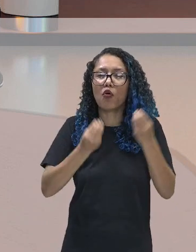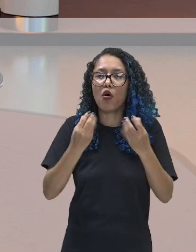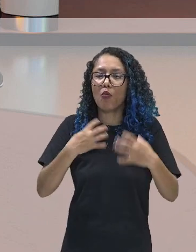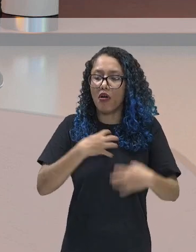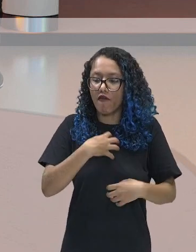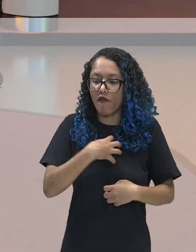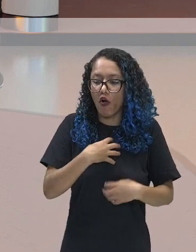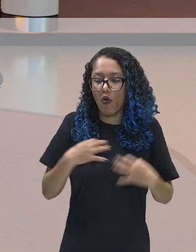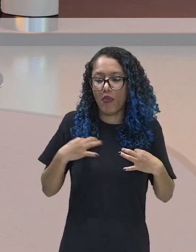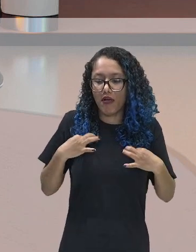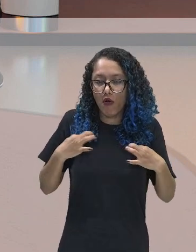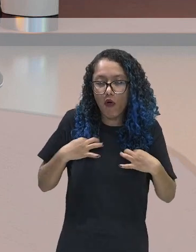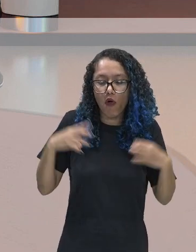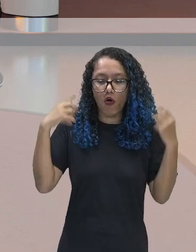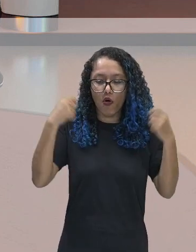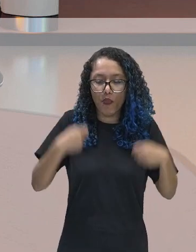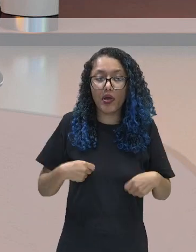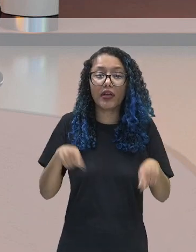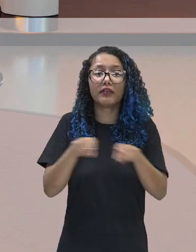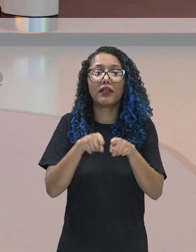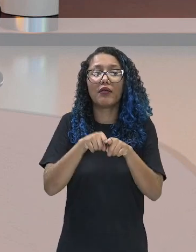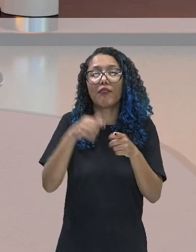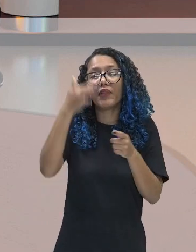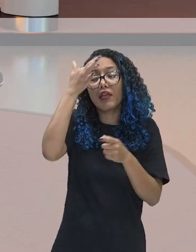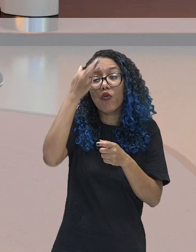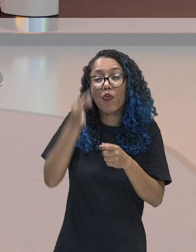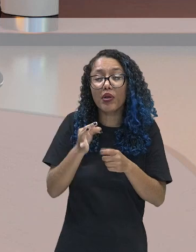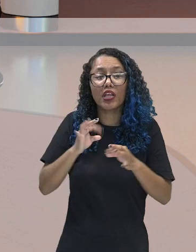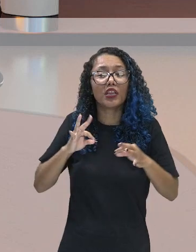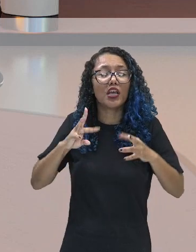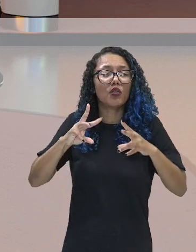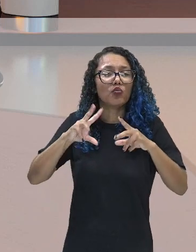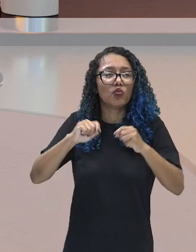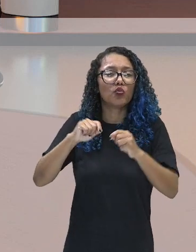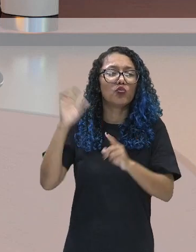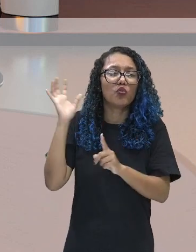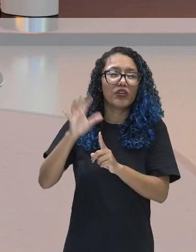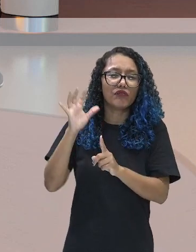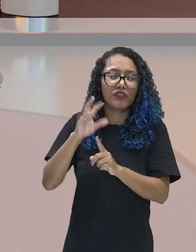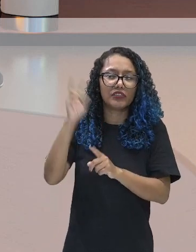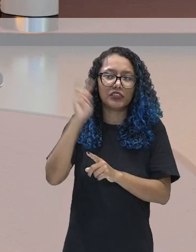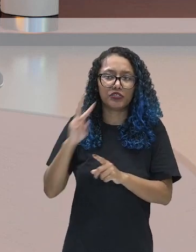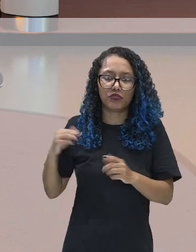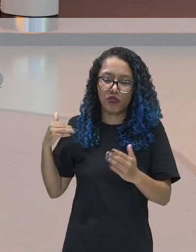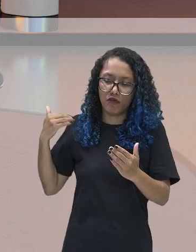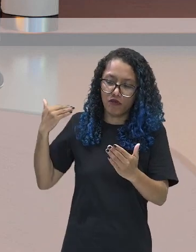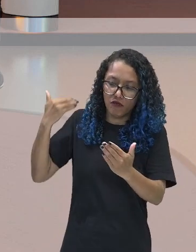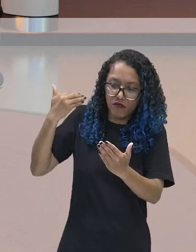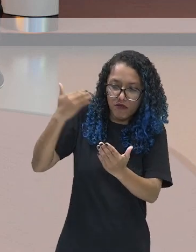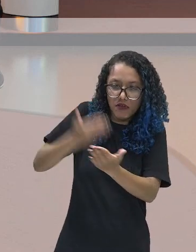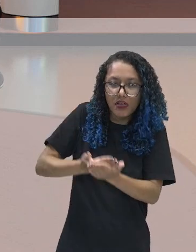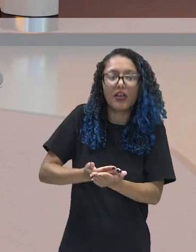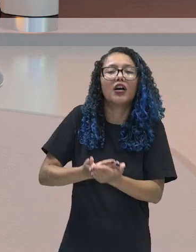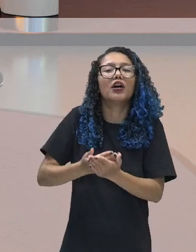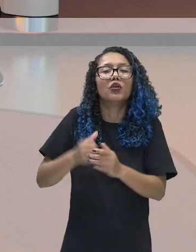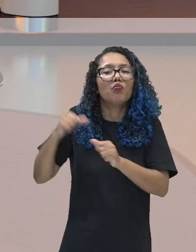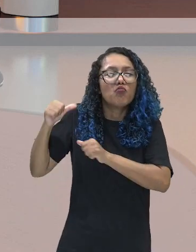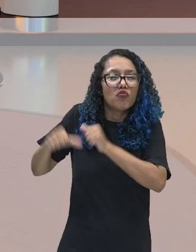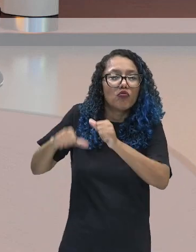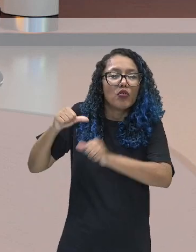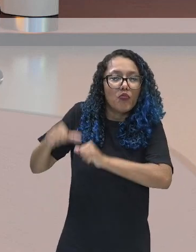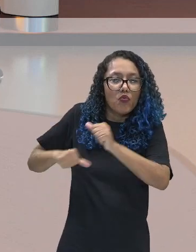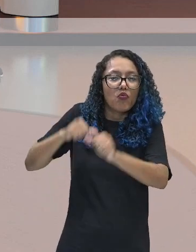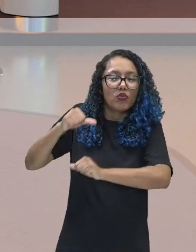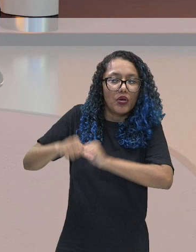veste e compreender que tudo é processo histórico, tudo vem ocasionado de mudanças ali